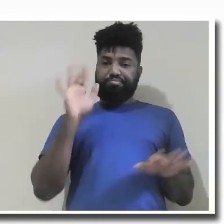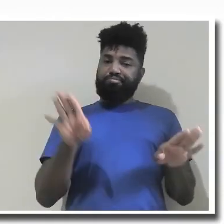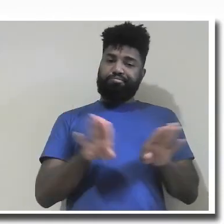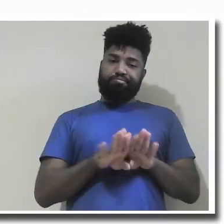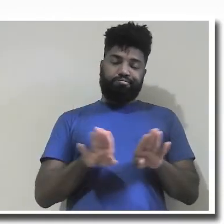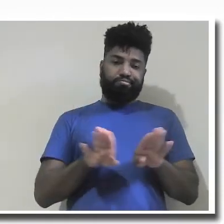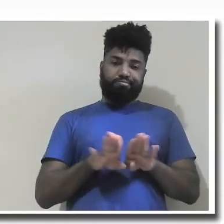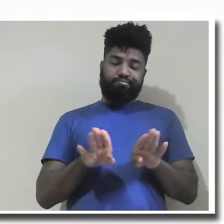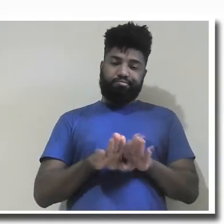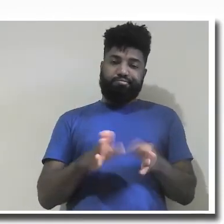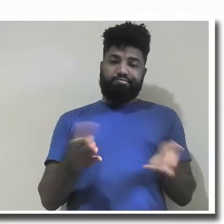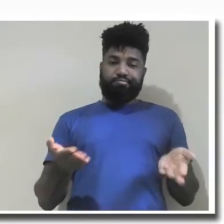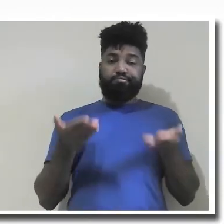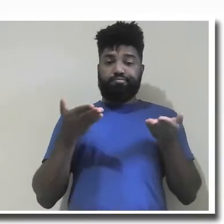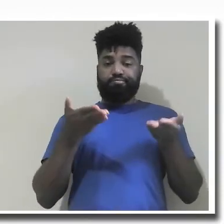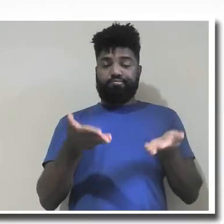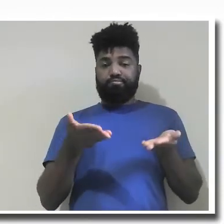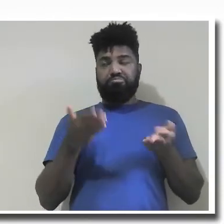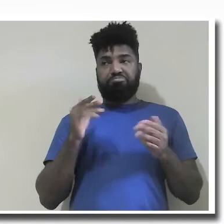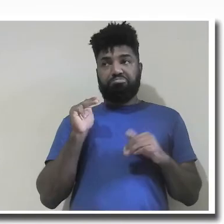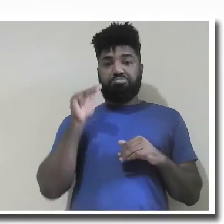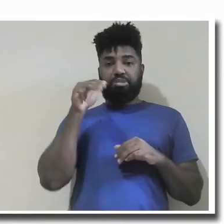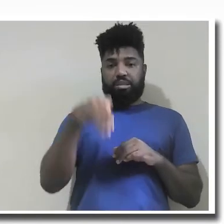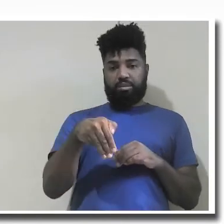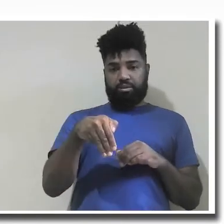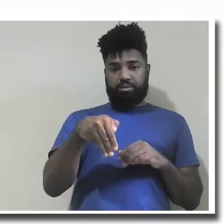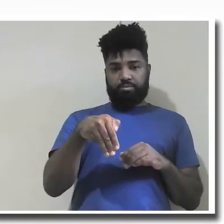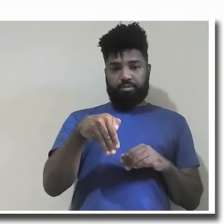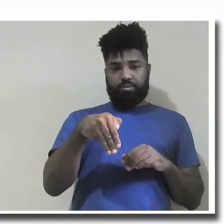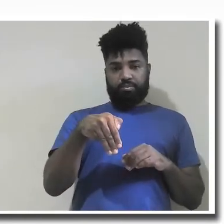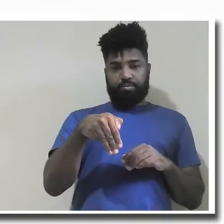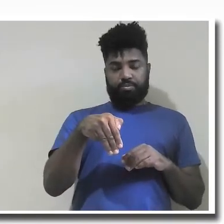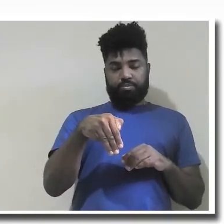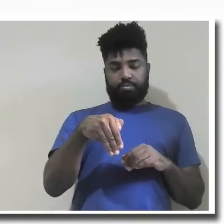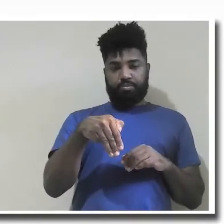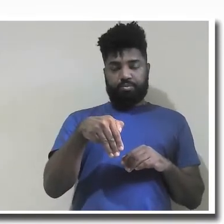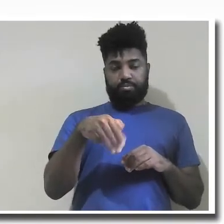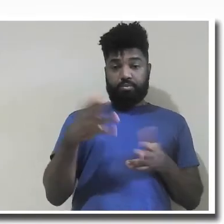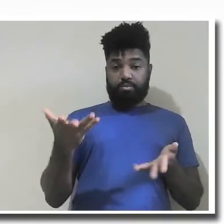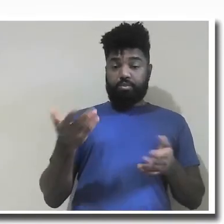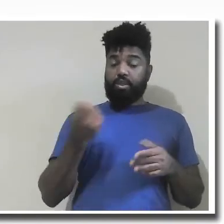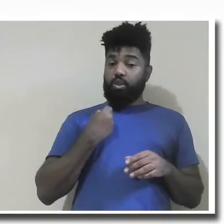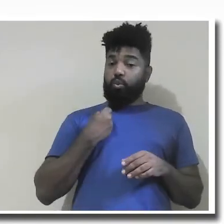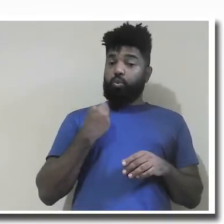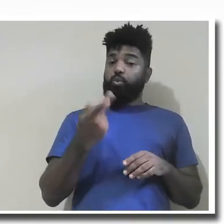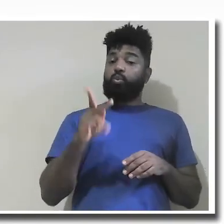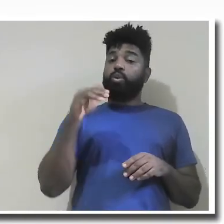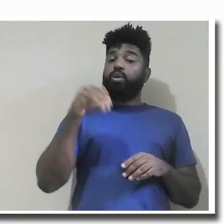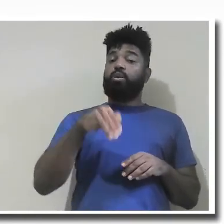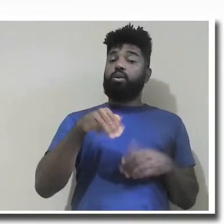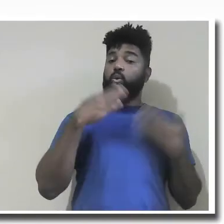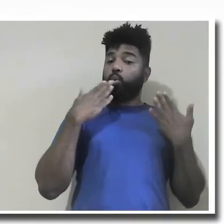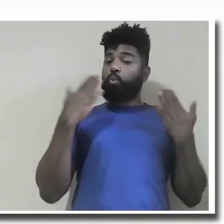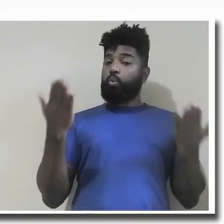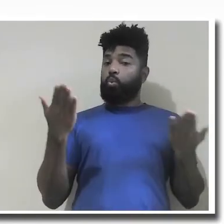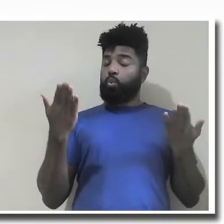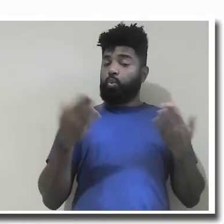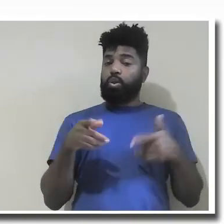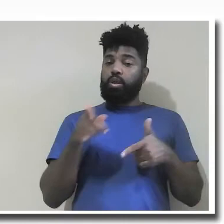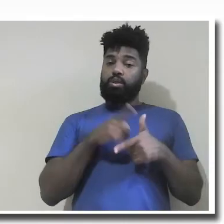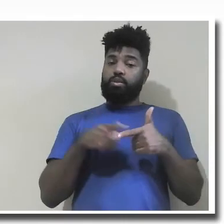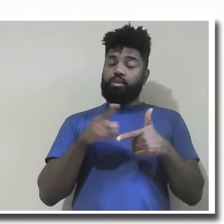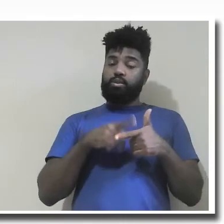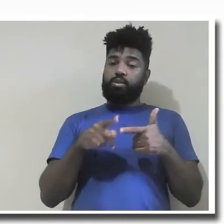Como não sabemos, vamos chamar aqui de M. Qual o valor de M dado pela divisão de um